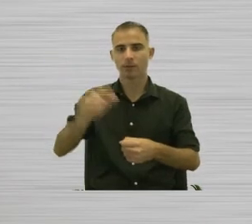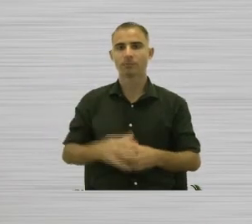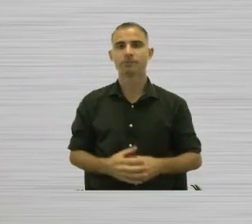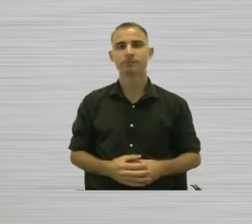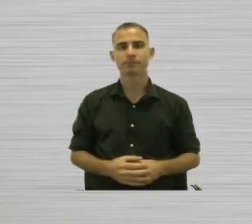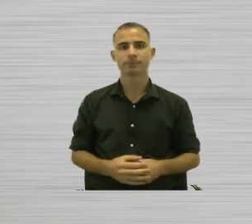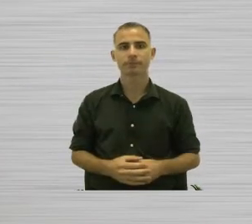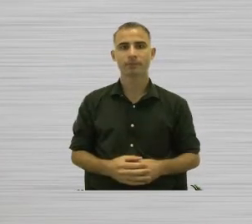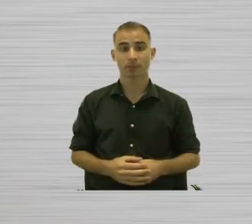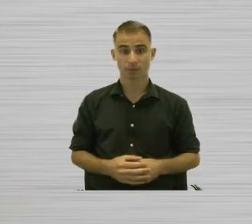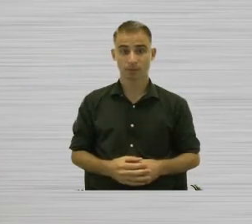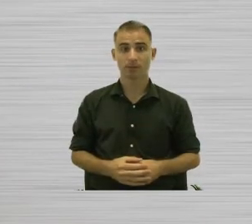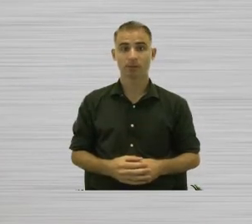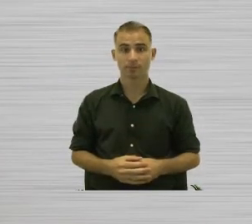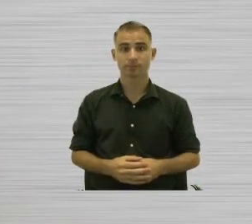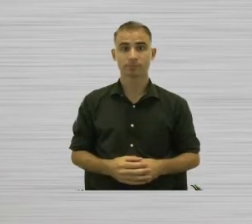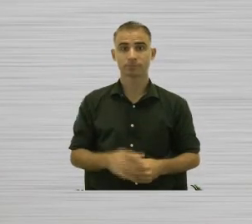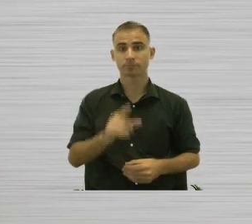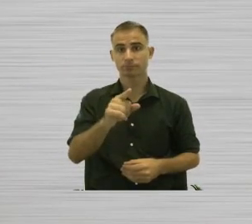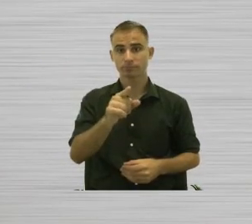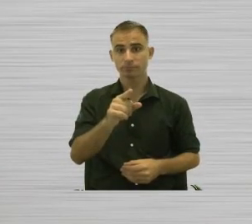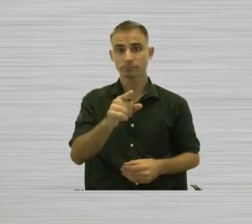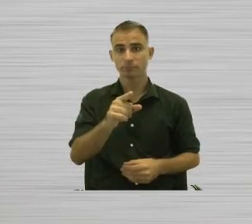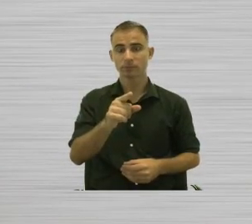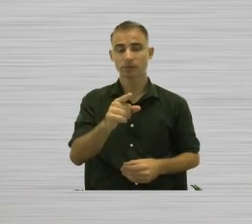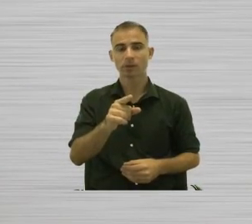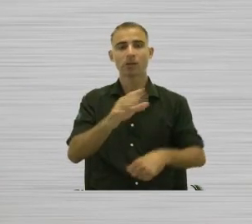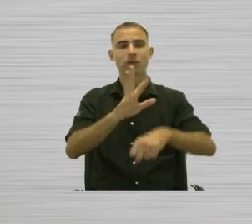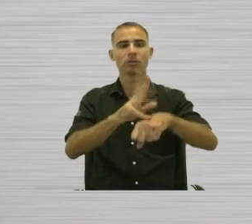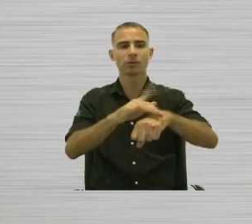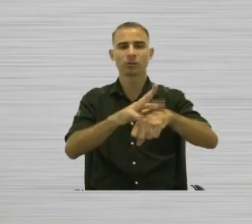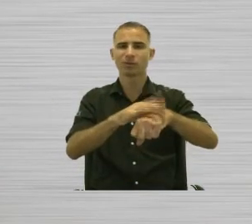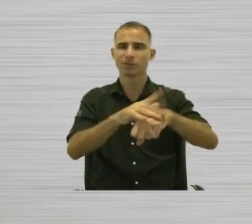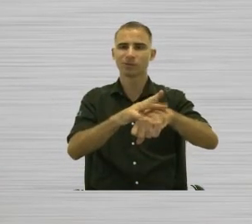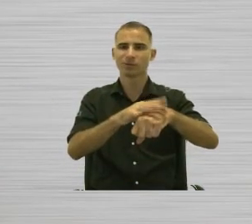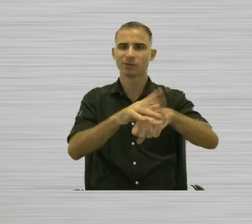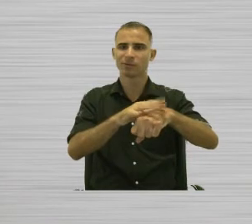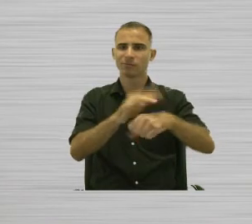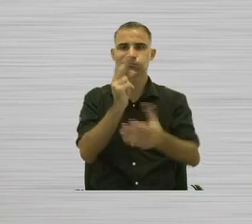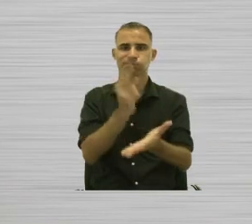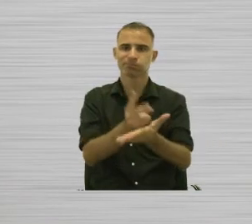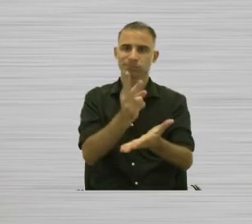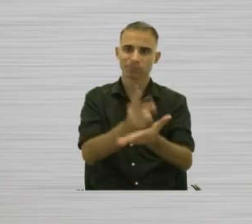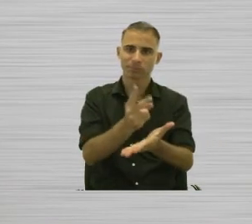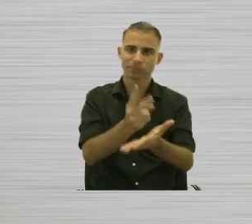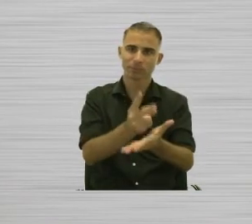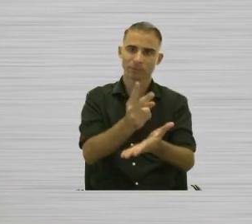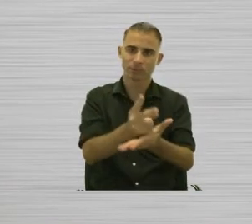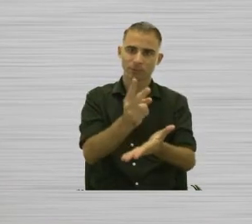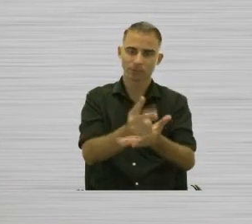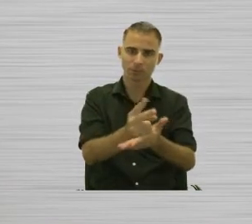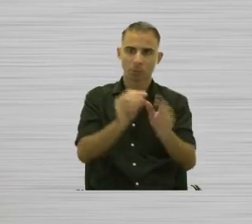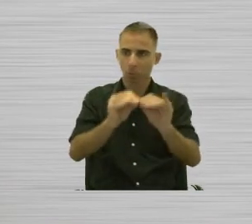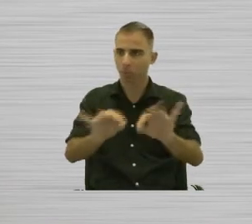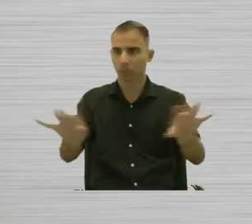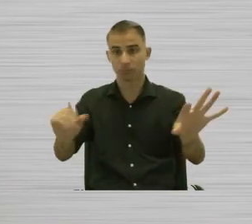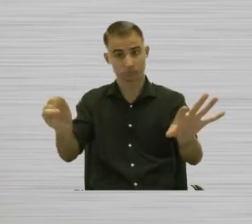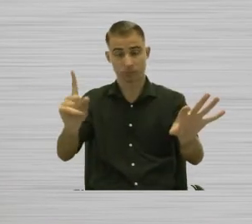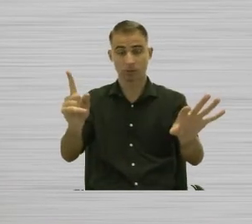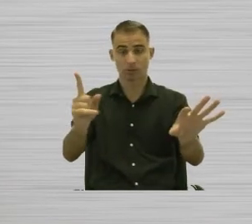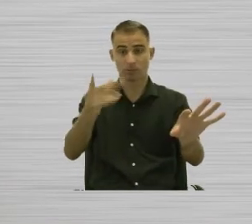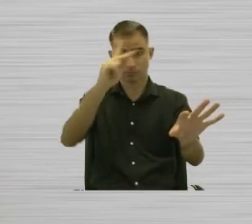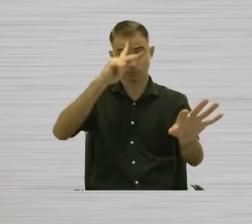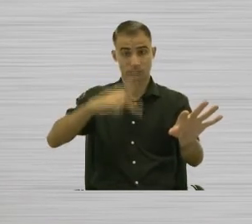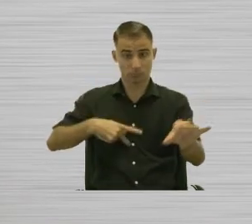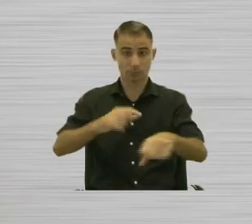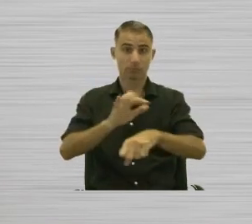Na parte de linha de cuidado das doenças crônicas, a gente também tem um olhar para identificar a questão das doenças